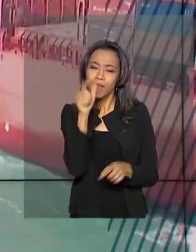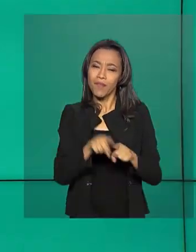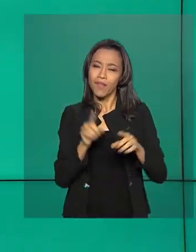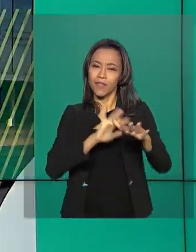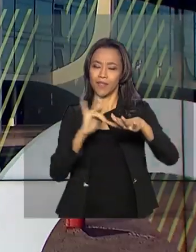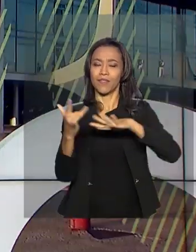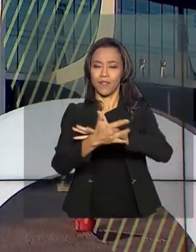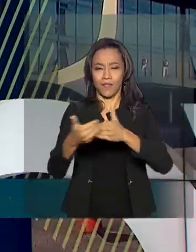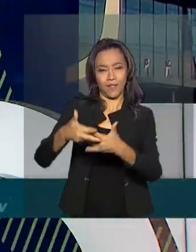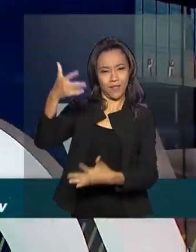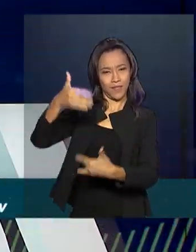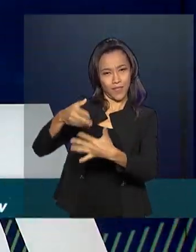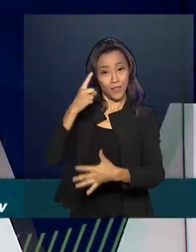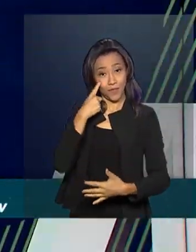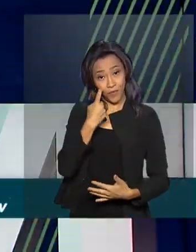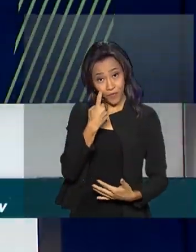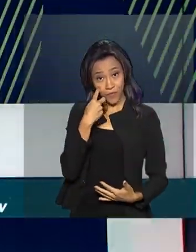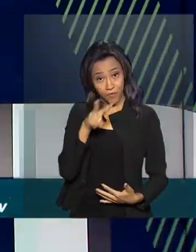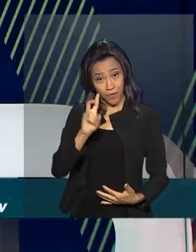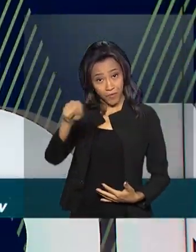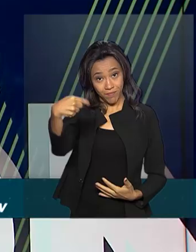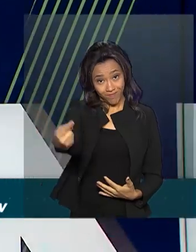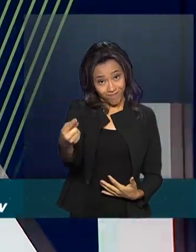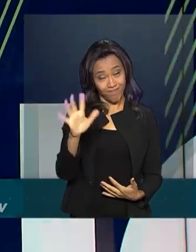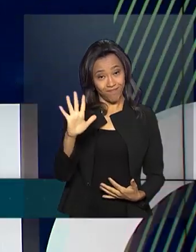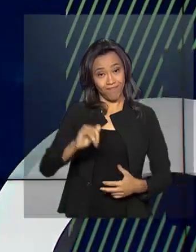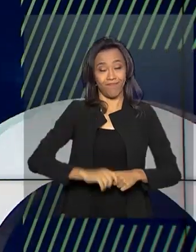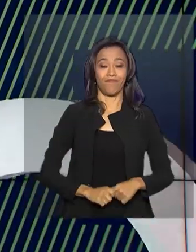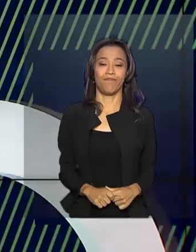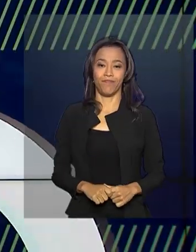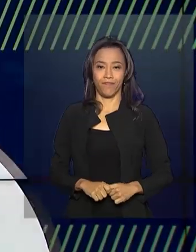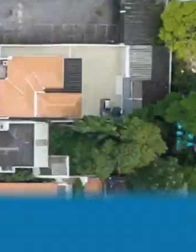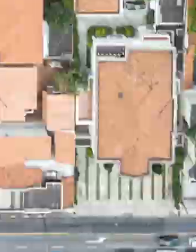pelas redes sociais. Nos vemos na próxima edição. Até lá!